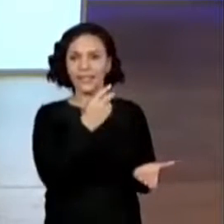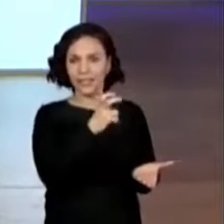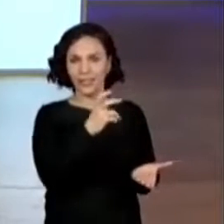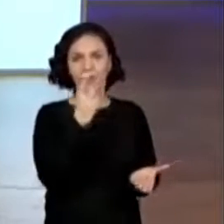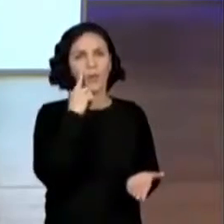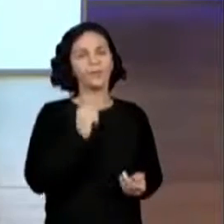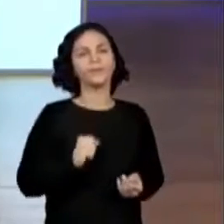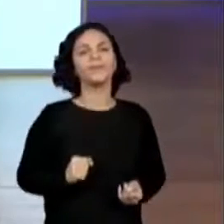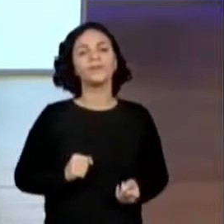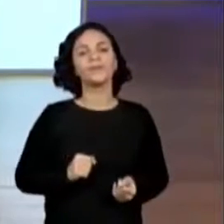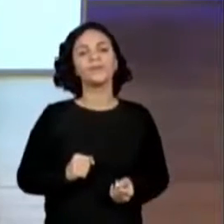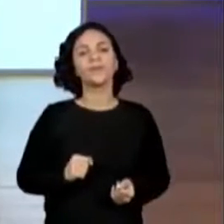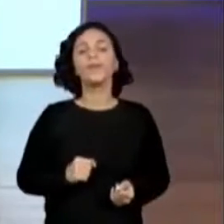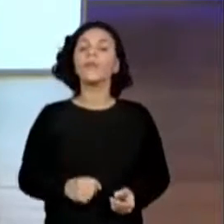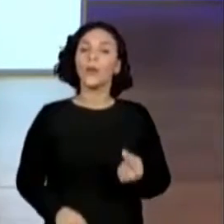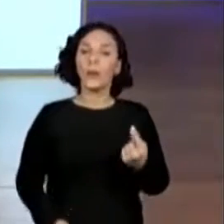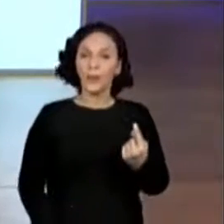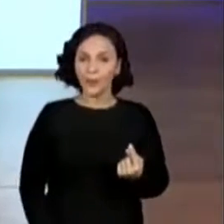ó,